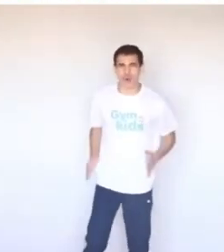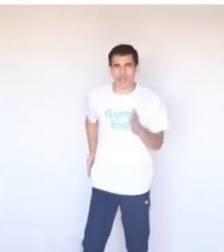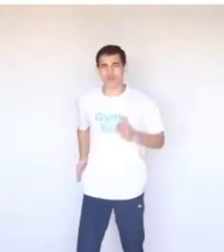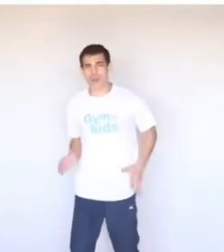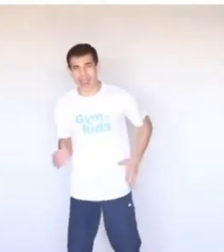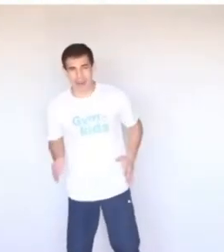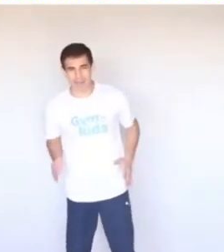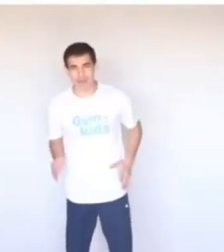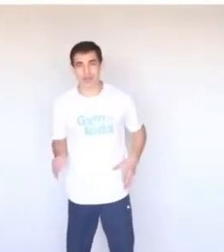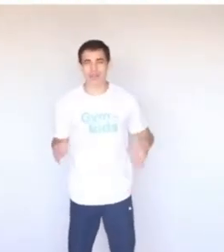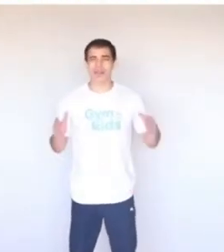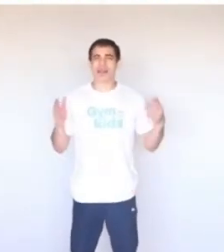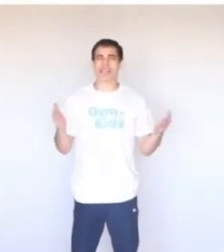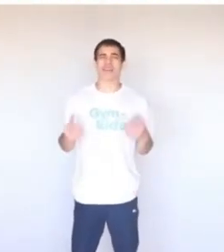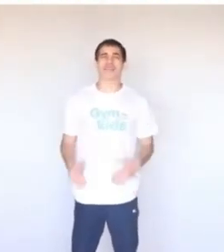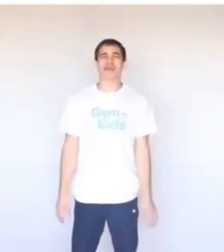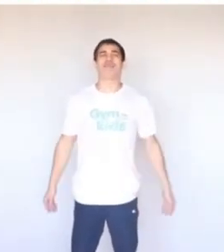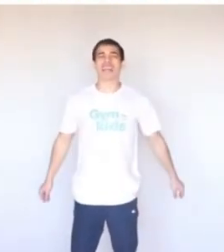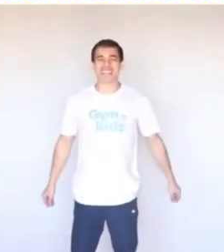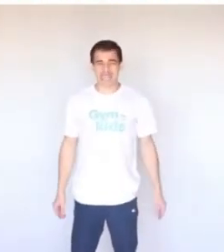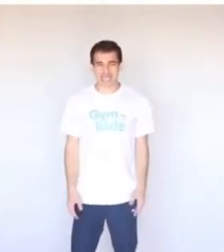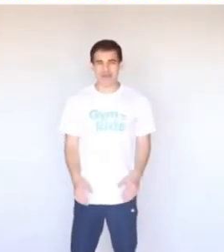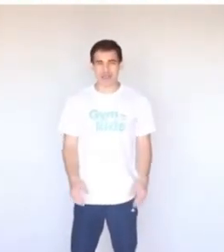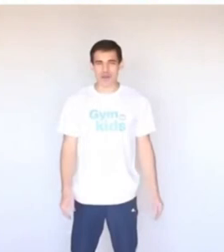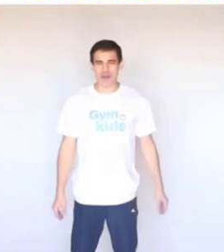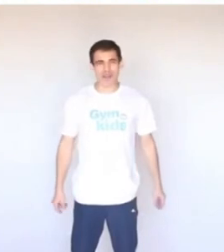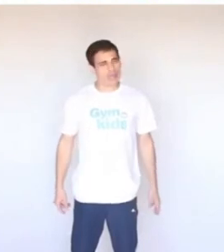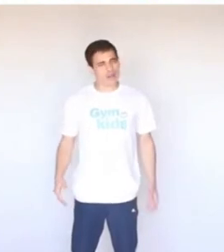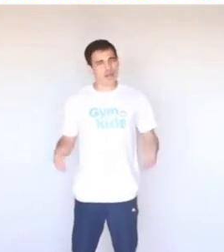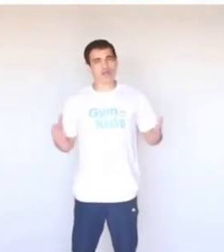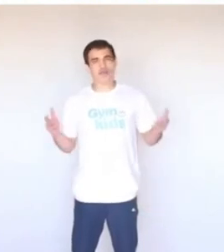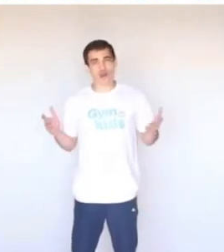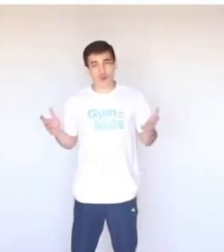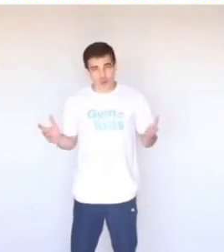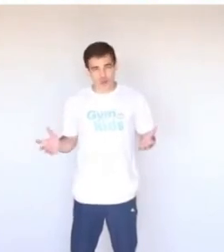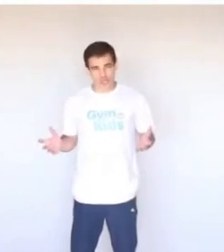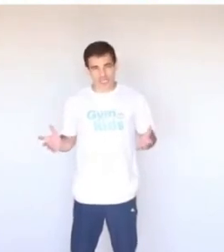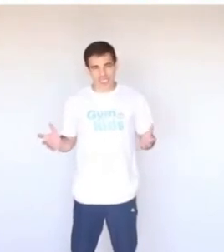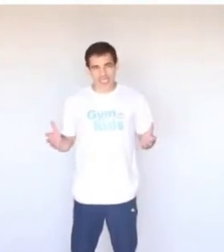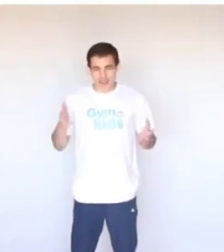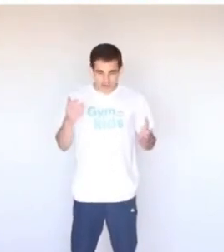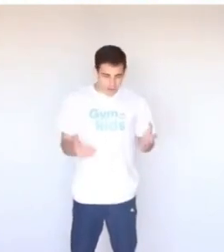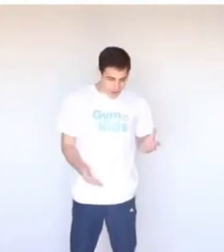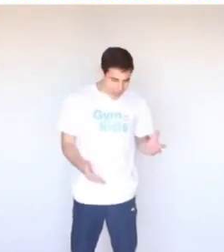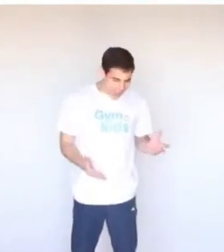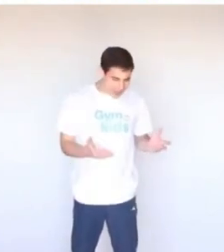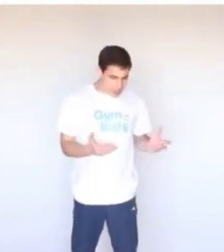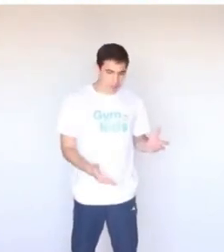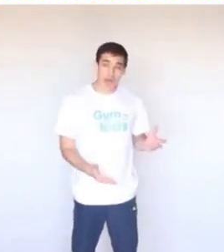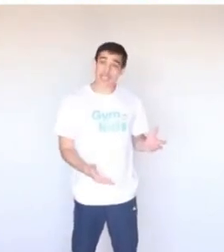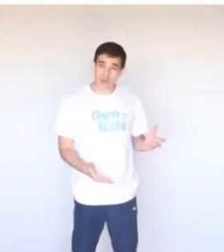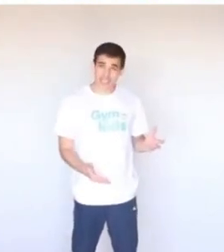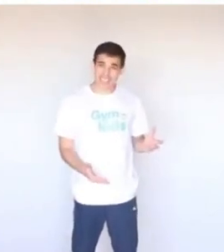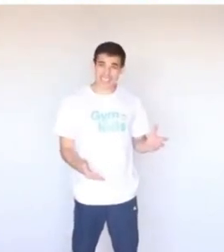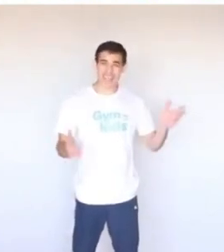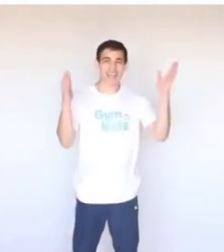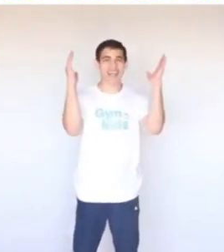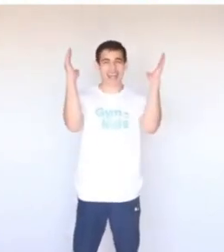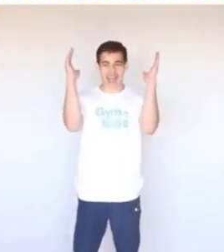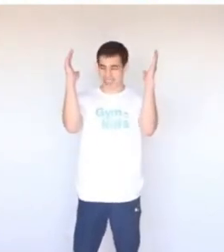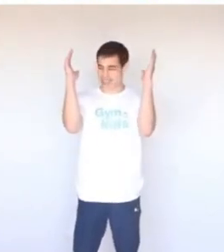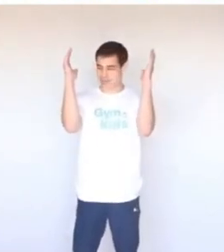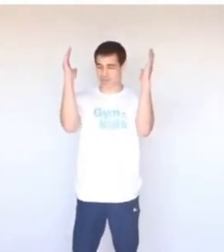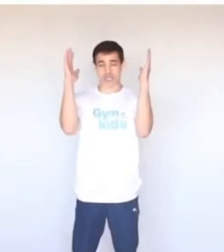a gente fez correndo bem rápido. E a que eu achei mais desafiadora, na verdade, foram duas. Foi as